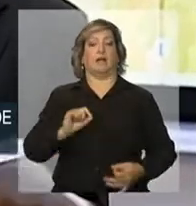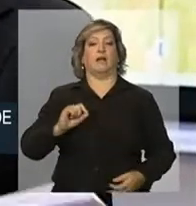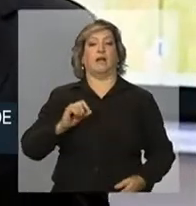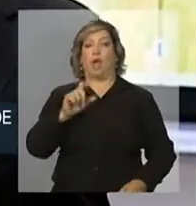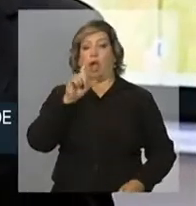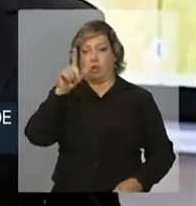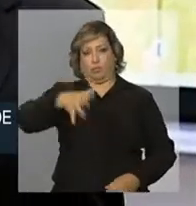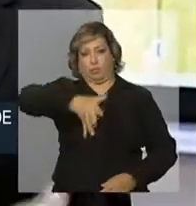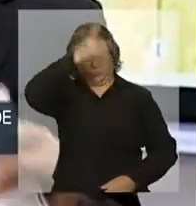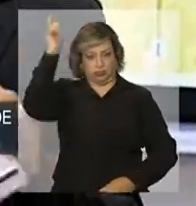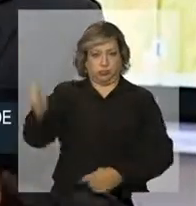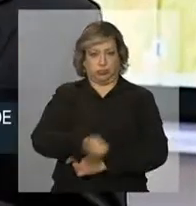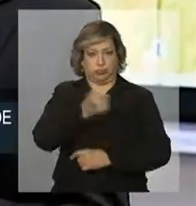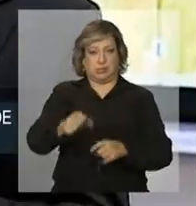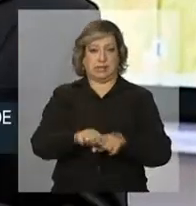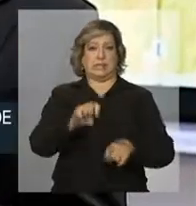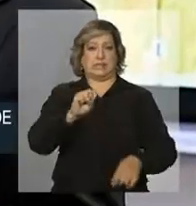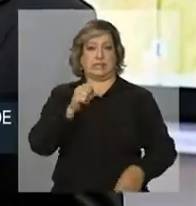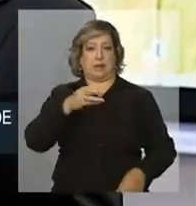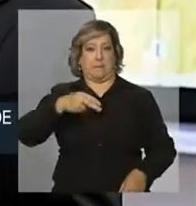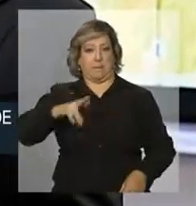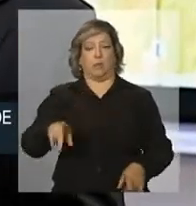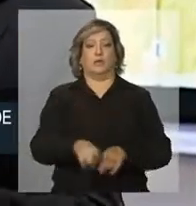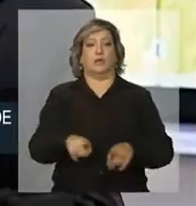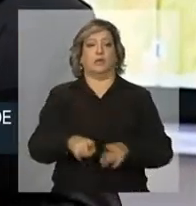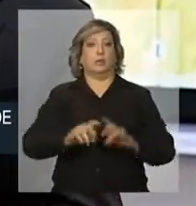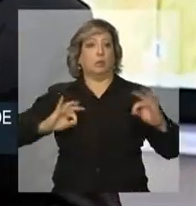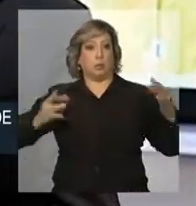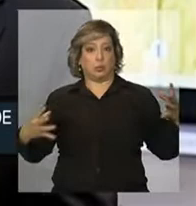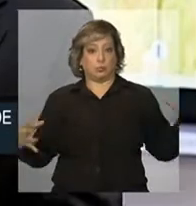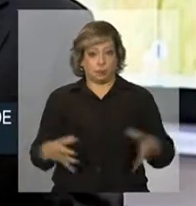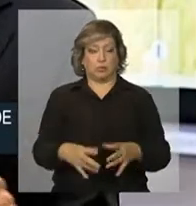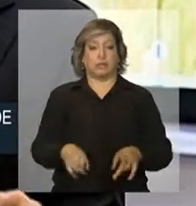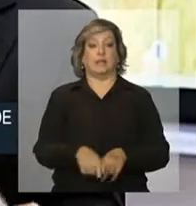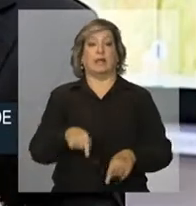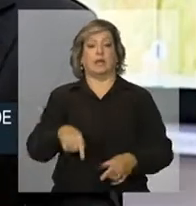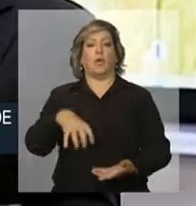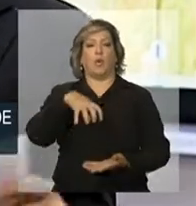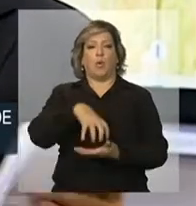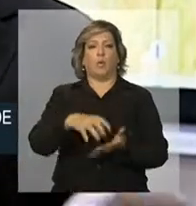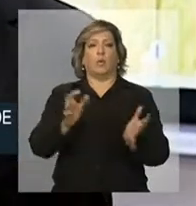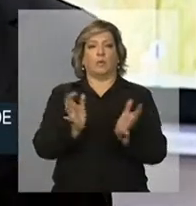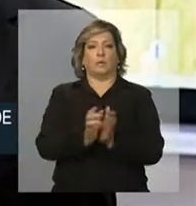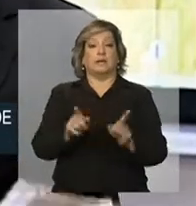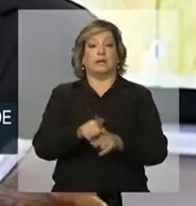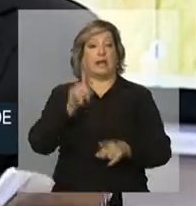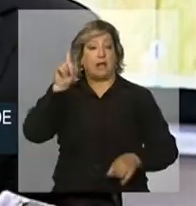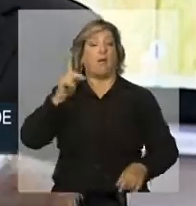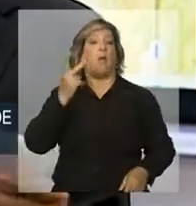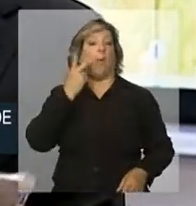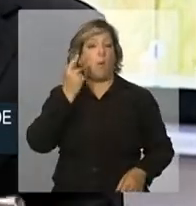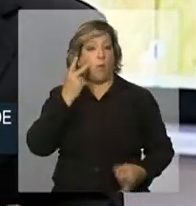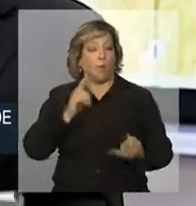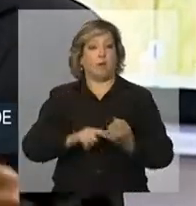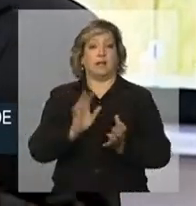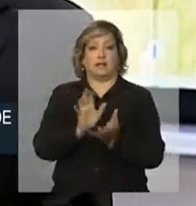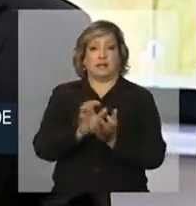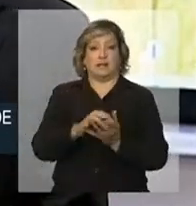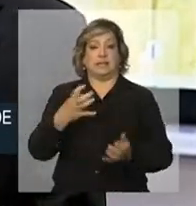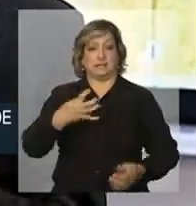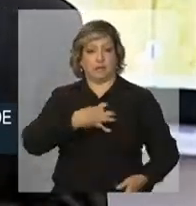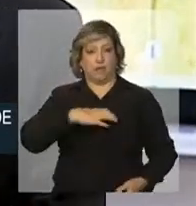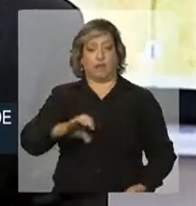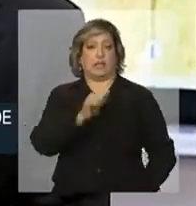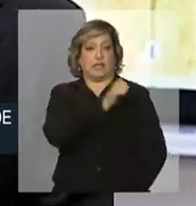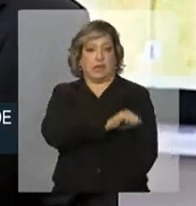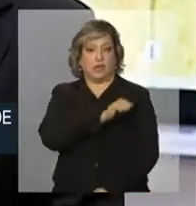e Samu um Centro Integrado de comando de controle como este também vai funcionar em Fortaleza Recife Salvador Rio